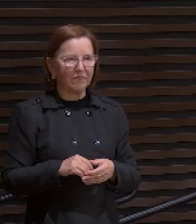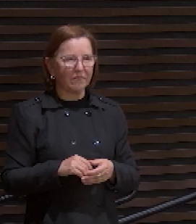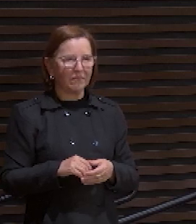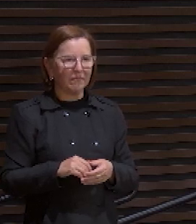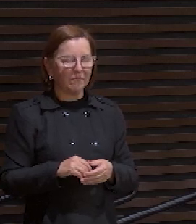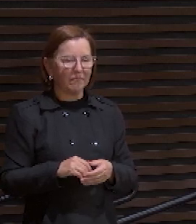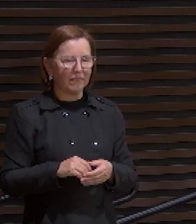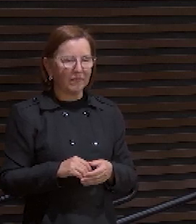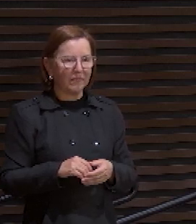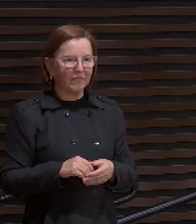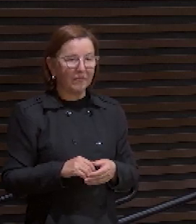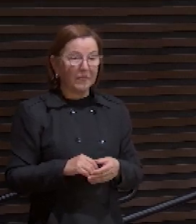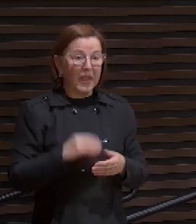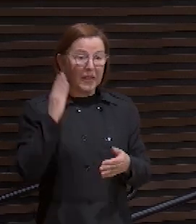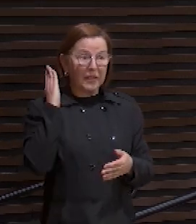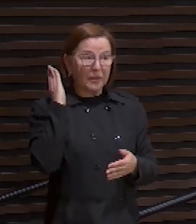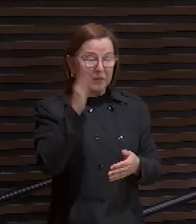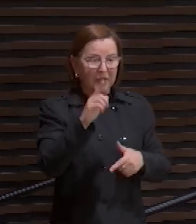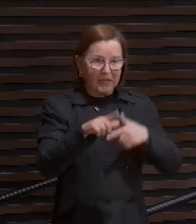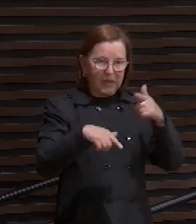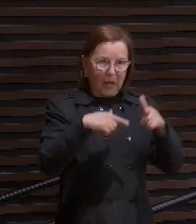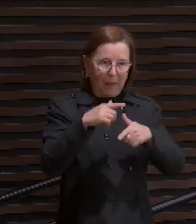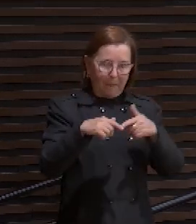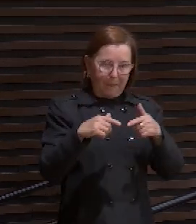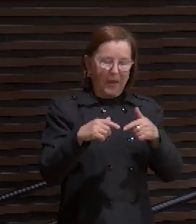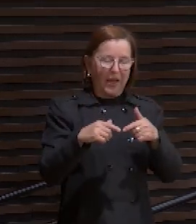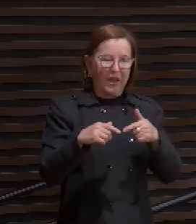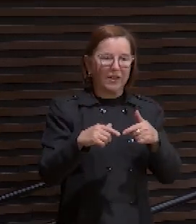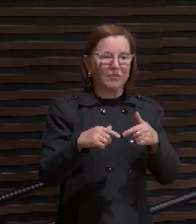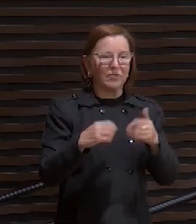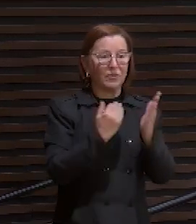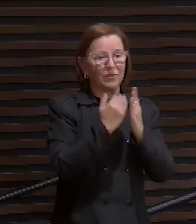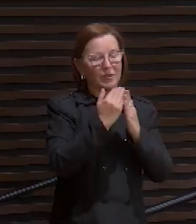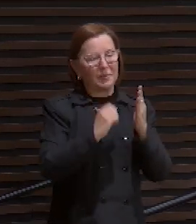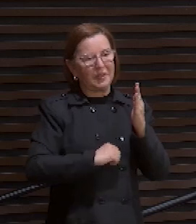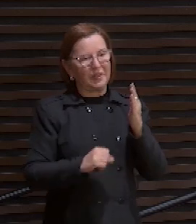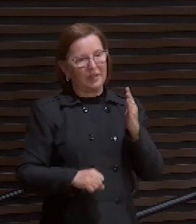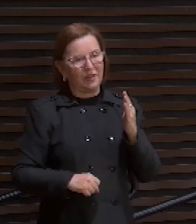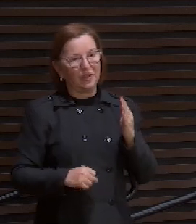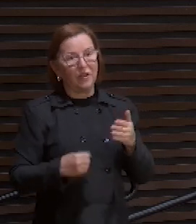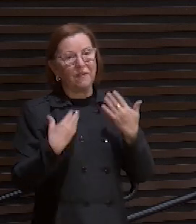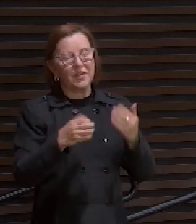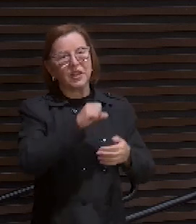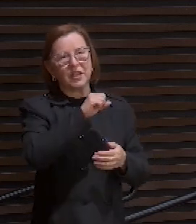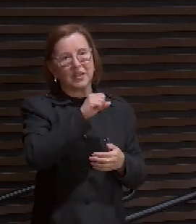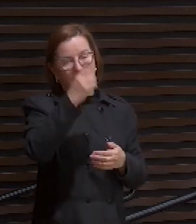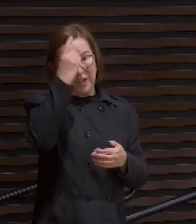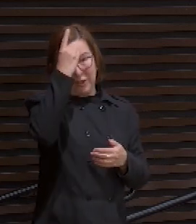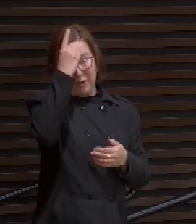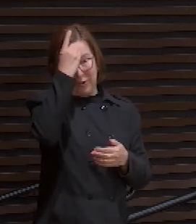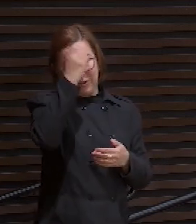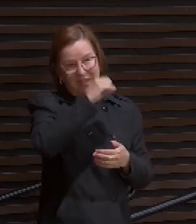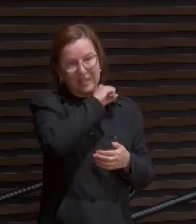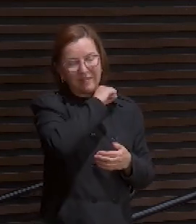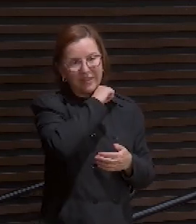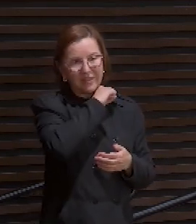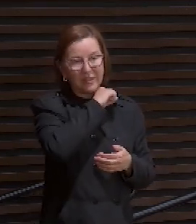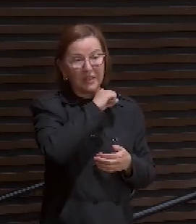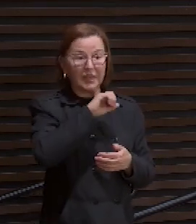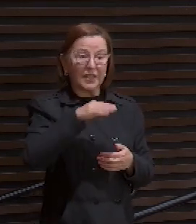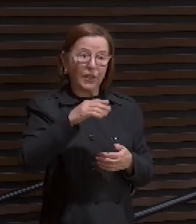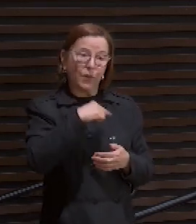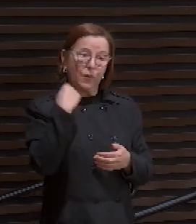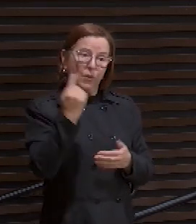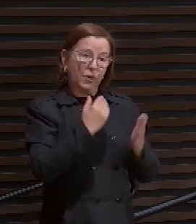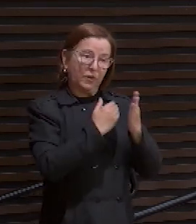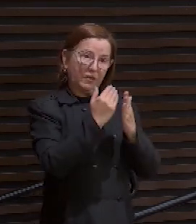principais funções de um sacerdote é oferecer dons e sacrifícios, segue-se que o nosso sumo sacerdote deve fazer